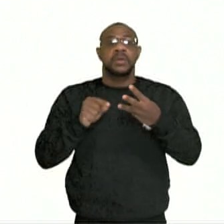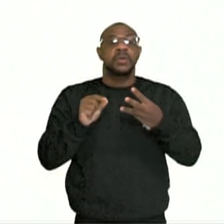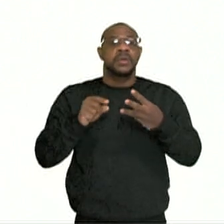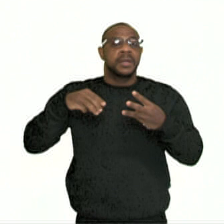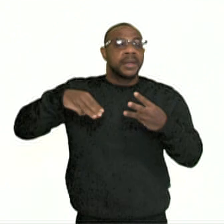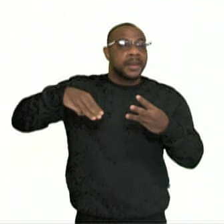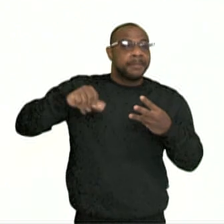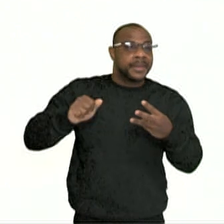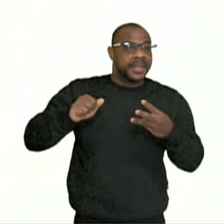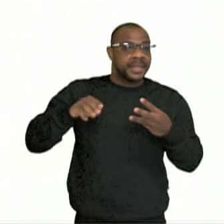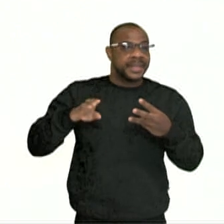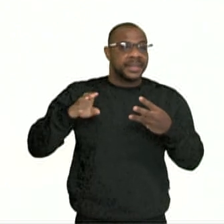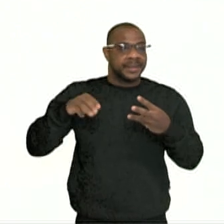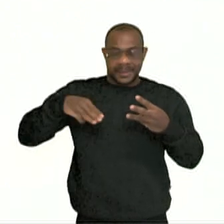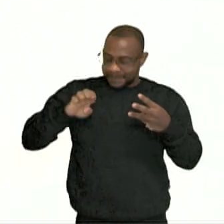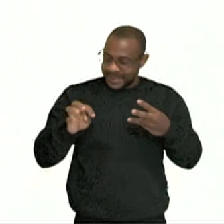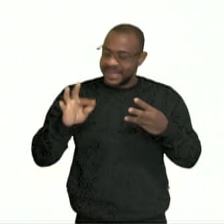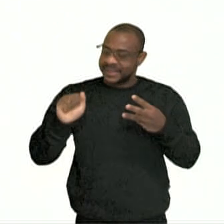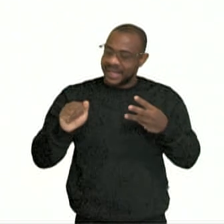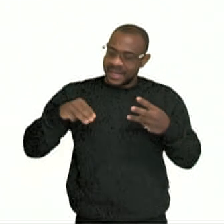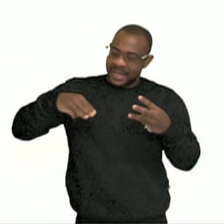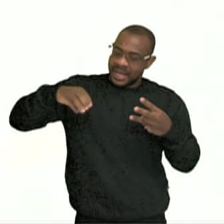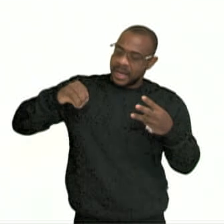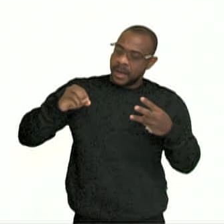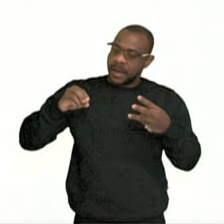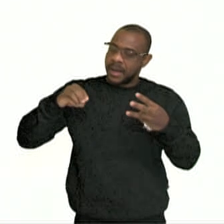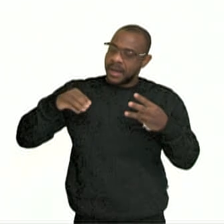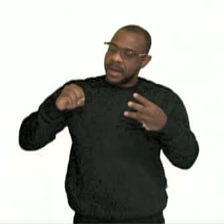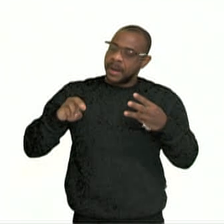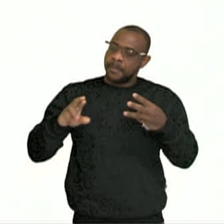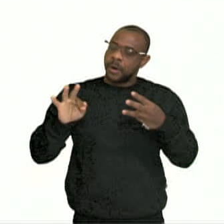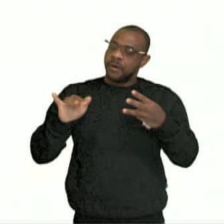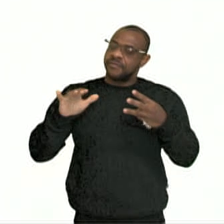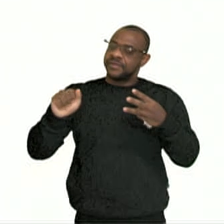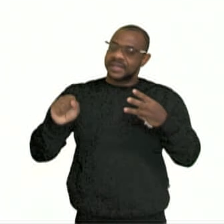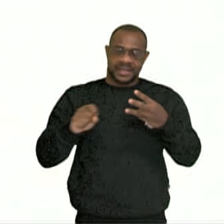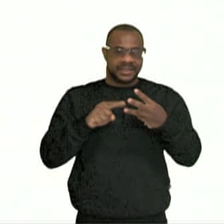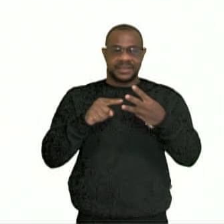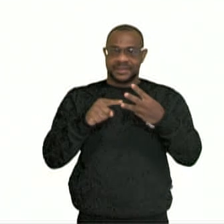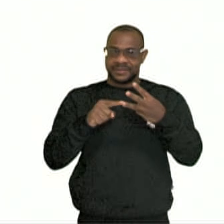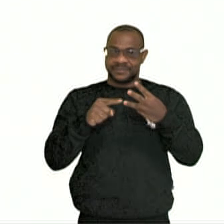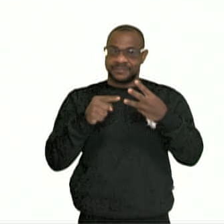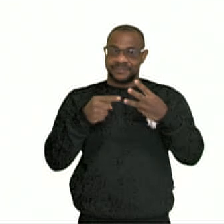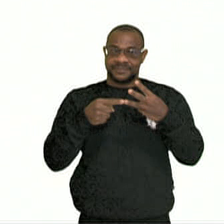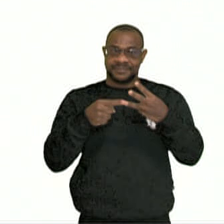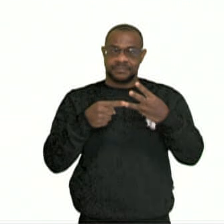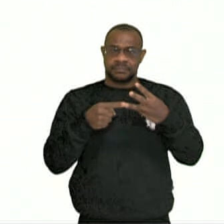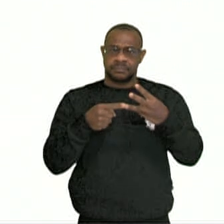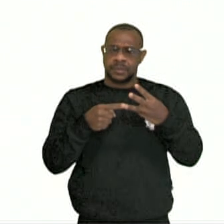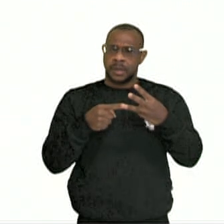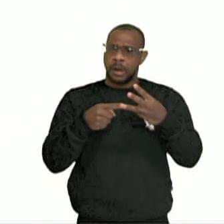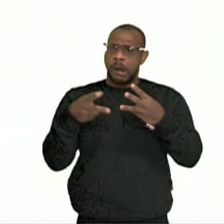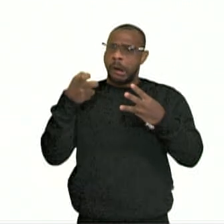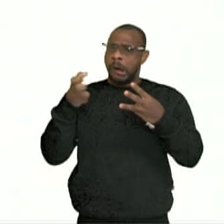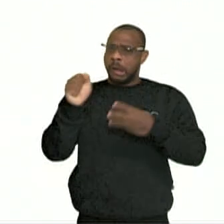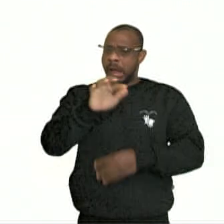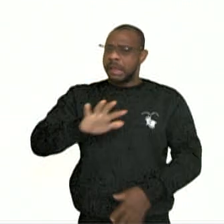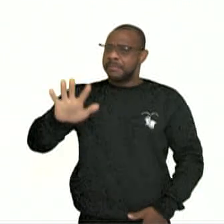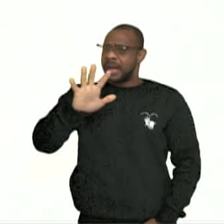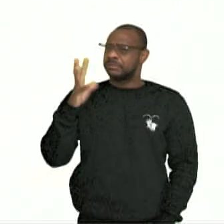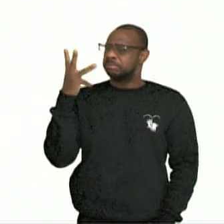mais sobre as metamórficas. Reparem bem nessa imagem. Que paisagem bonita, não é